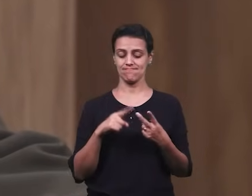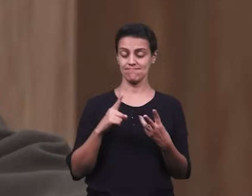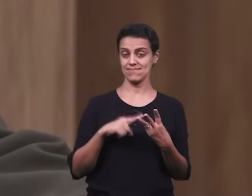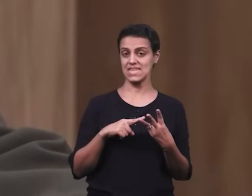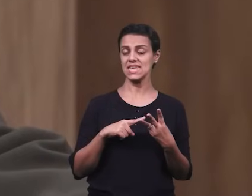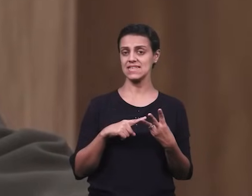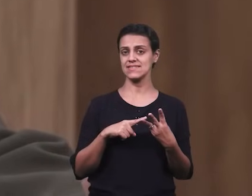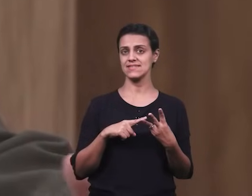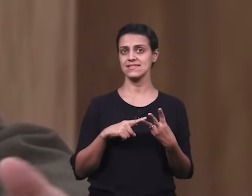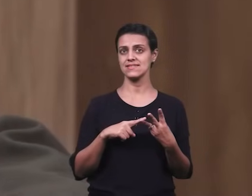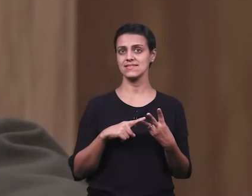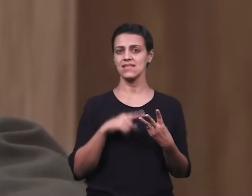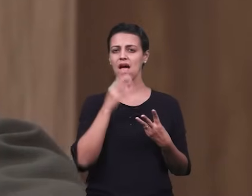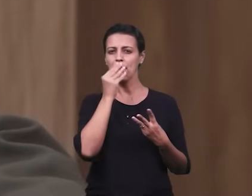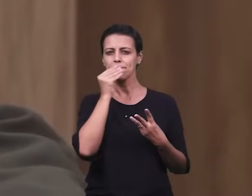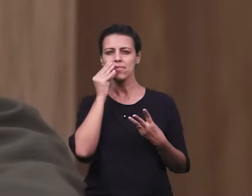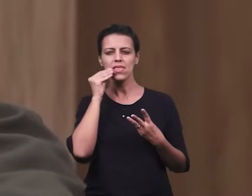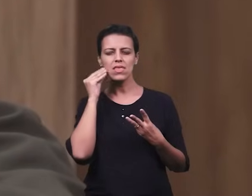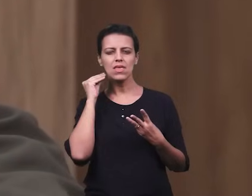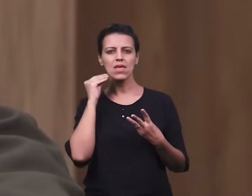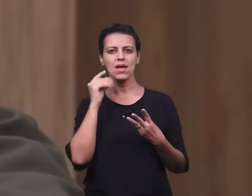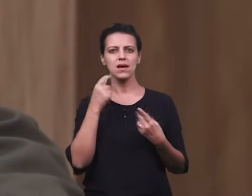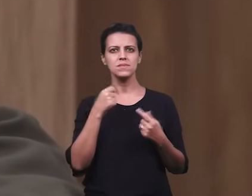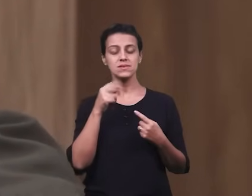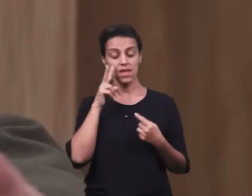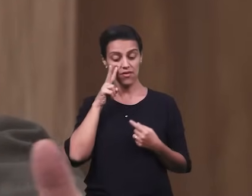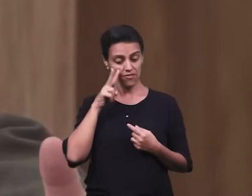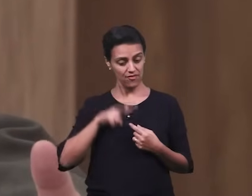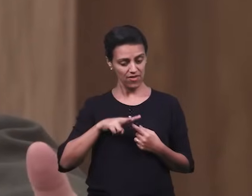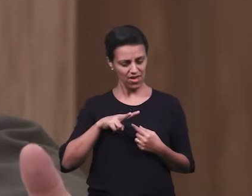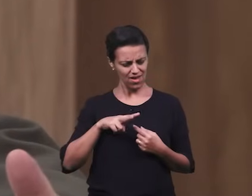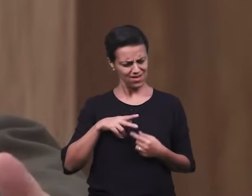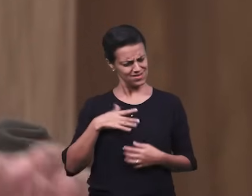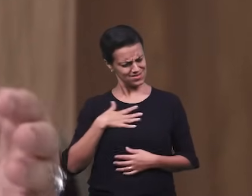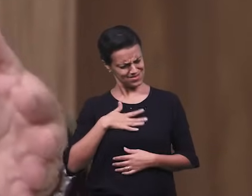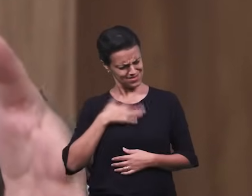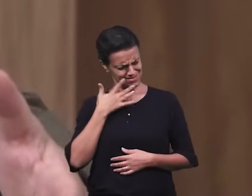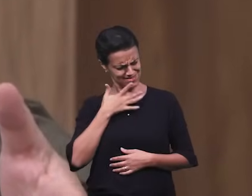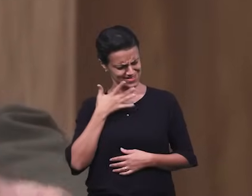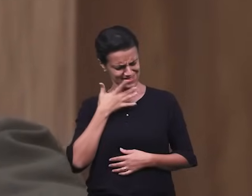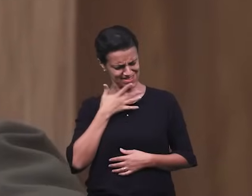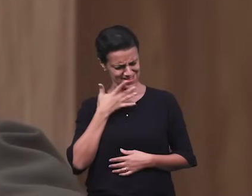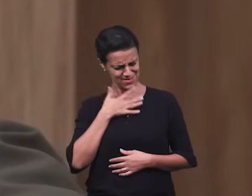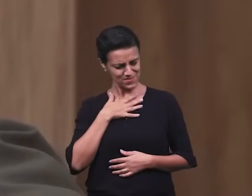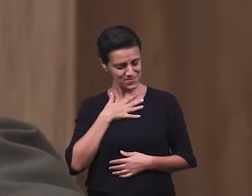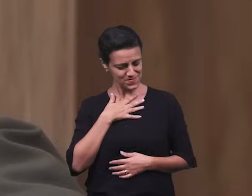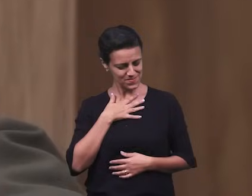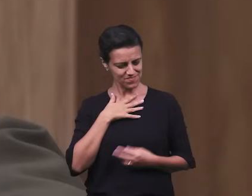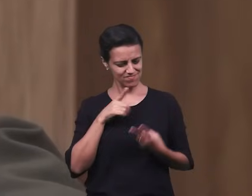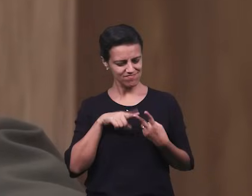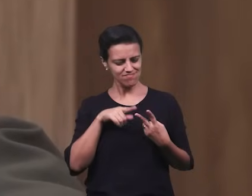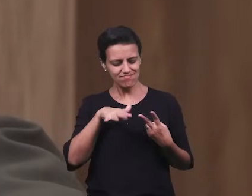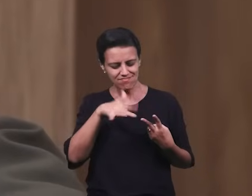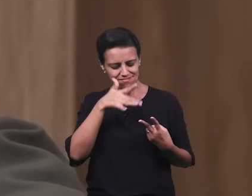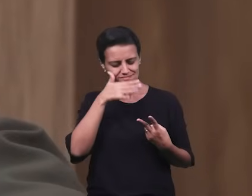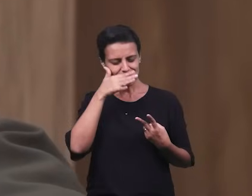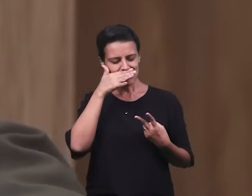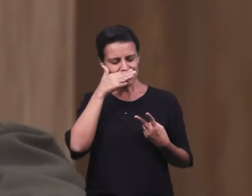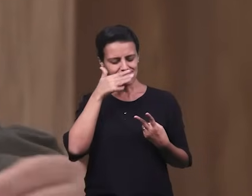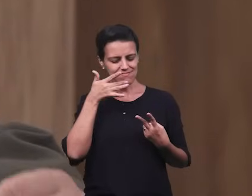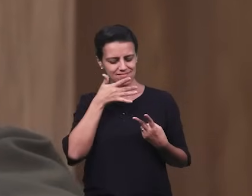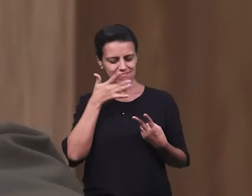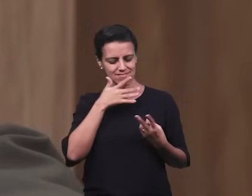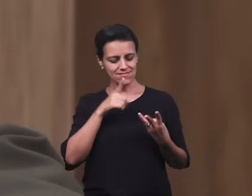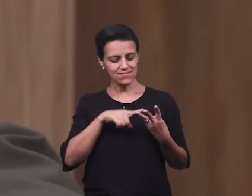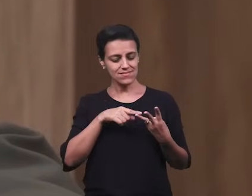sentidos. Porque você precisa ver o alimento e tem que ser agradável, olhar para o alimento. O cheiro tem que ser agradável